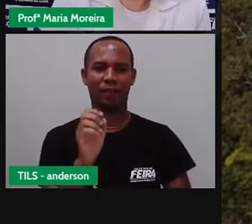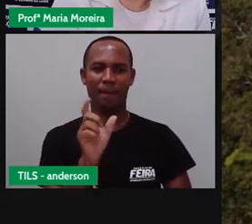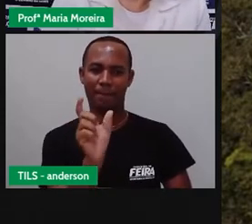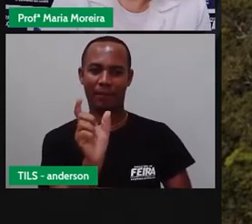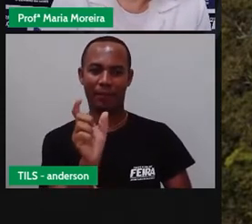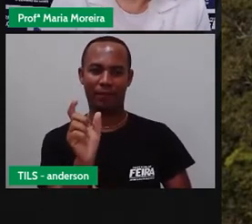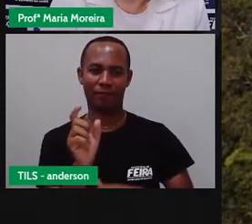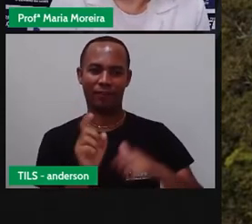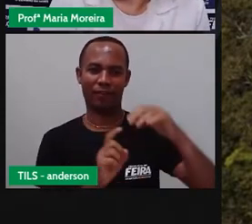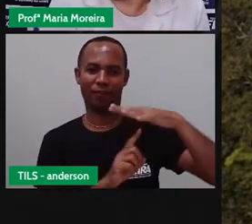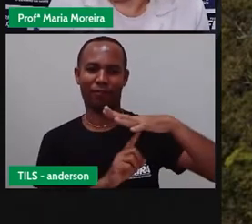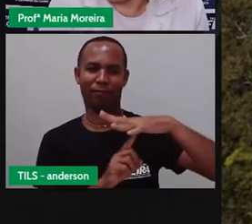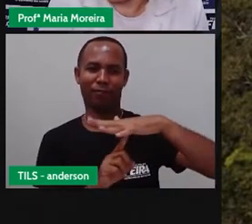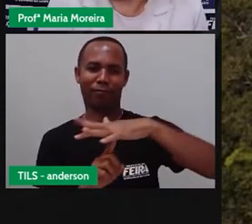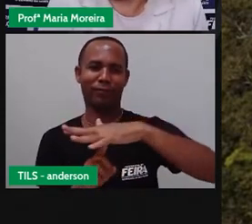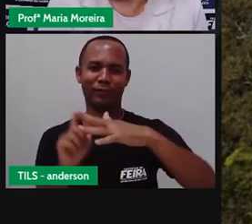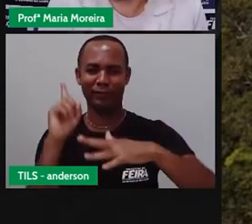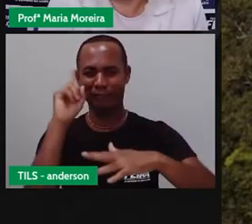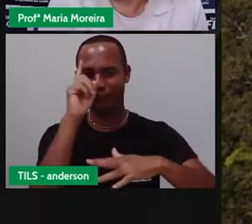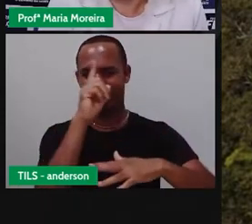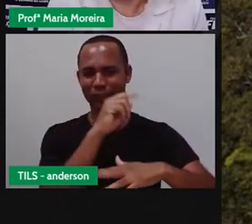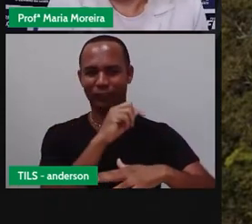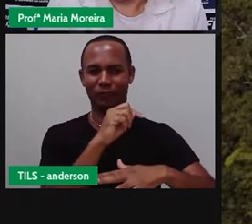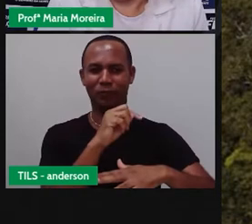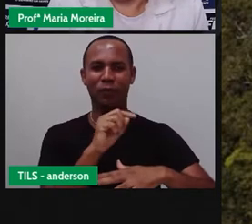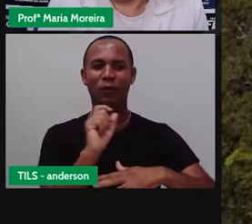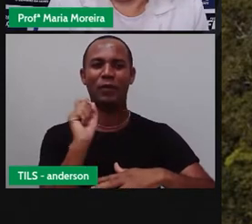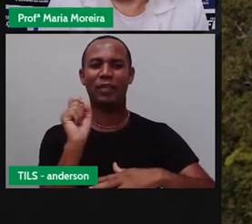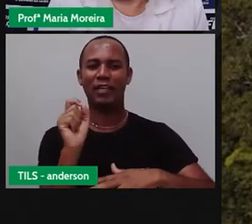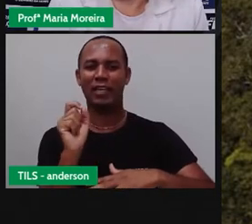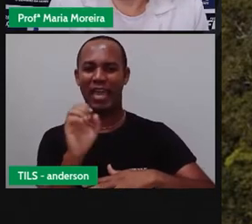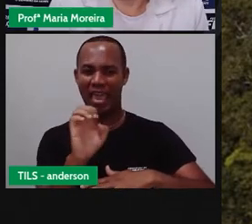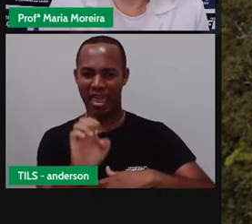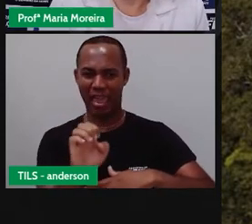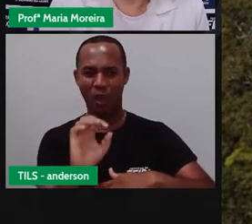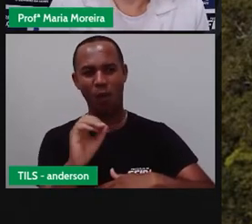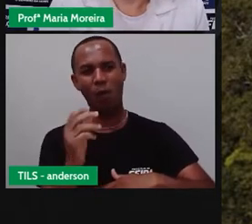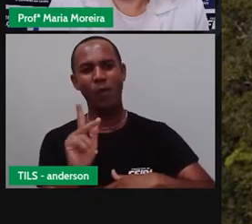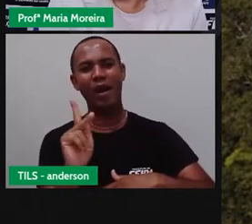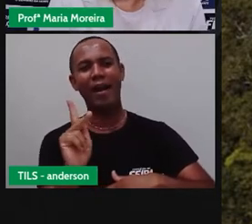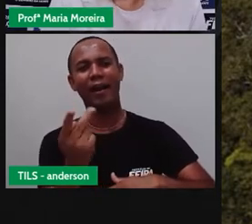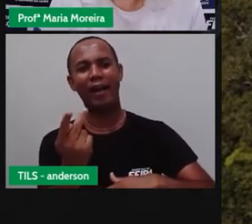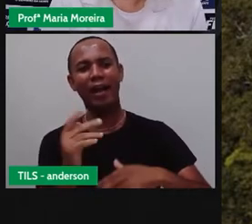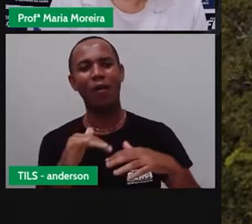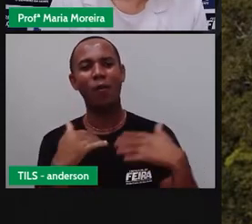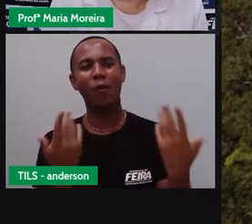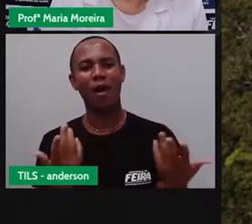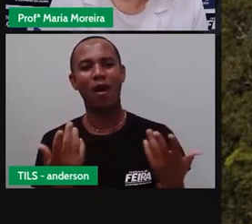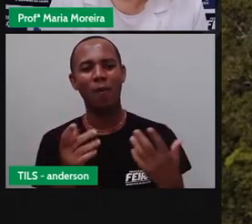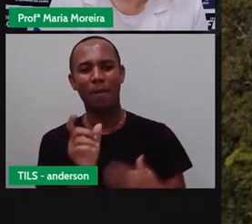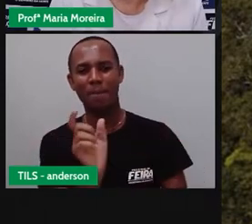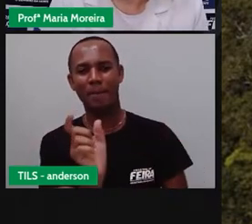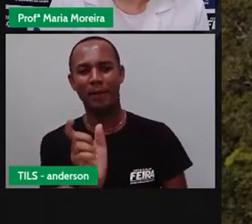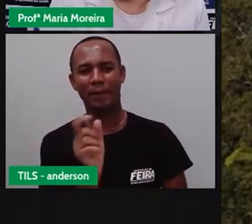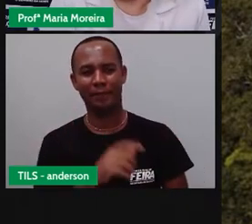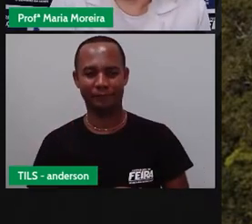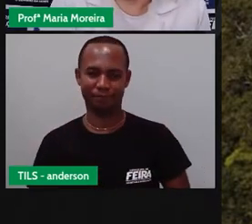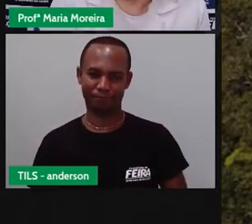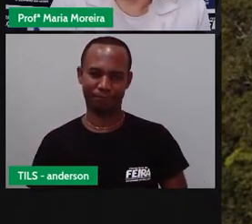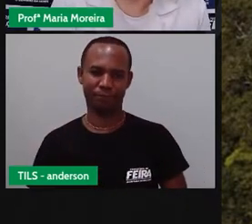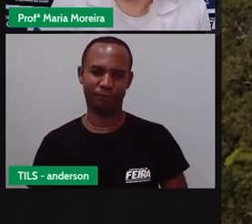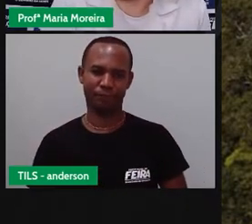helicóptero essa palavra começa com e ou será que ela olha só